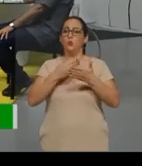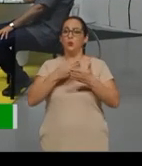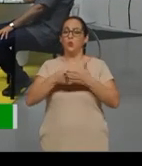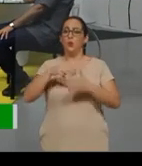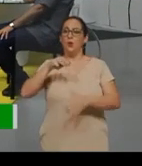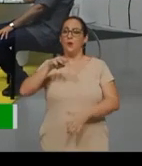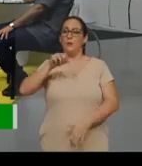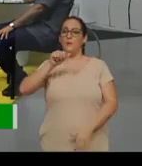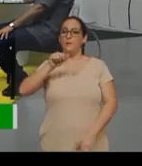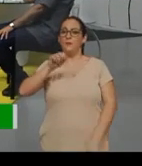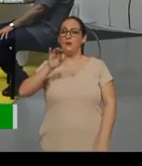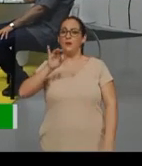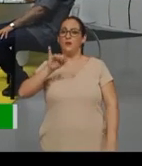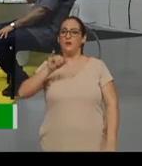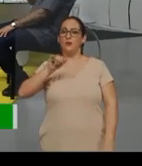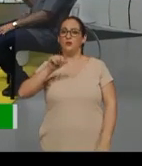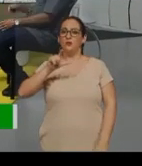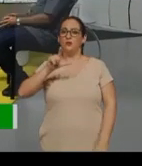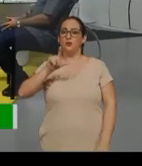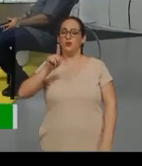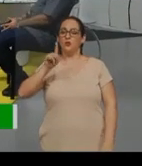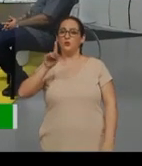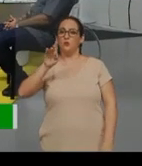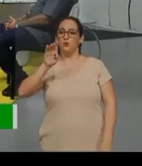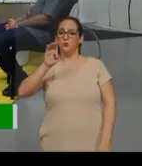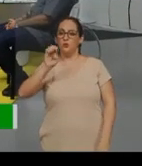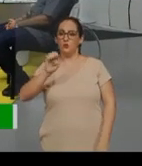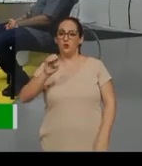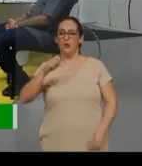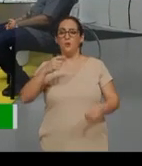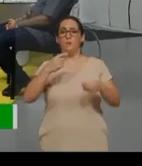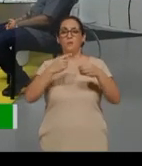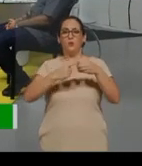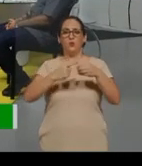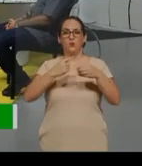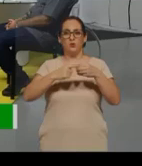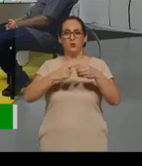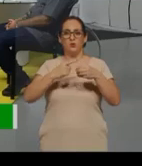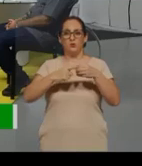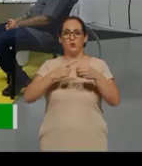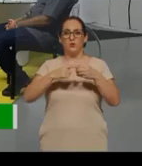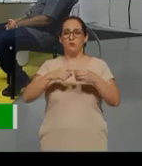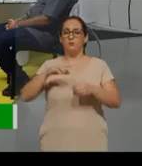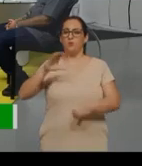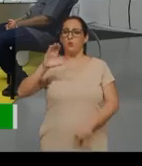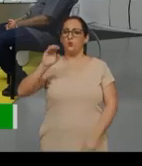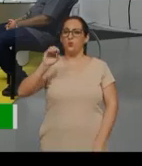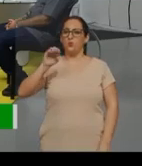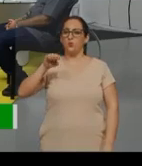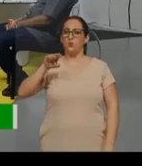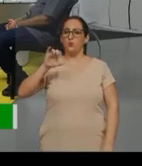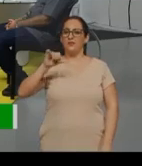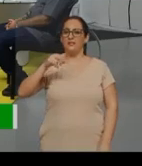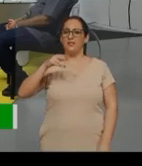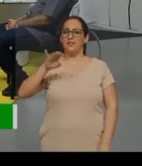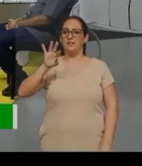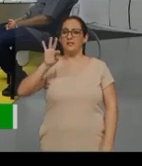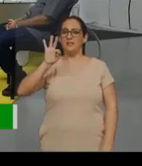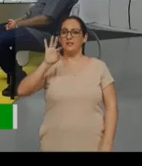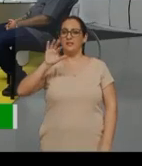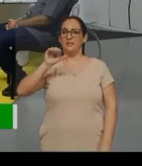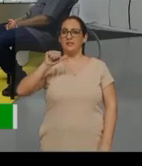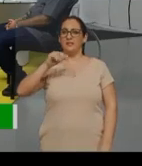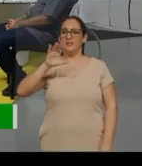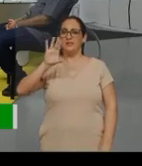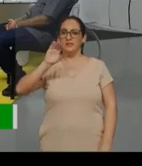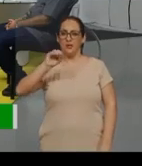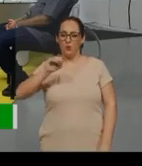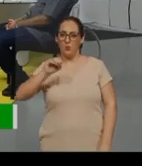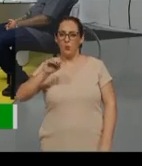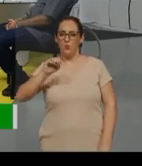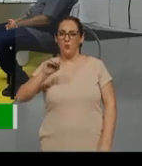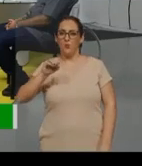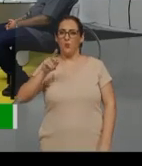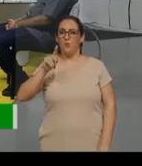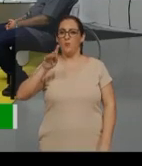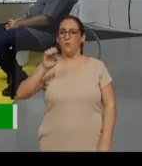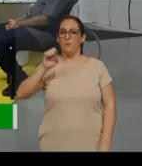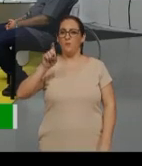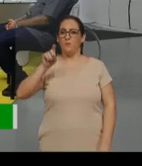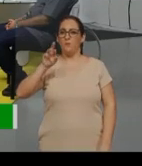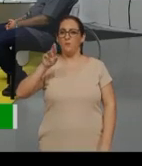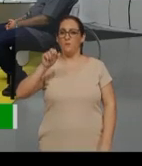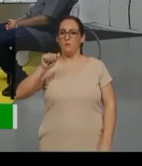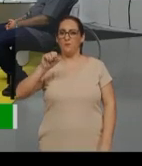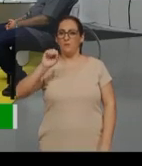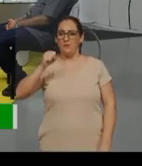Matilde Fabris Biatti, no município de Conceição das Pedras, estudante do quinto ano. Professora Silvana,